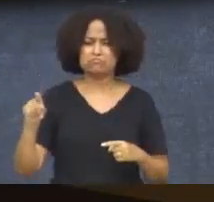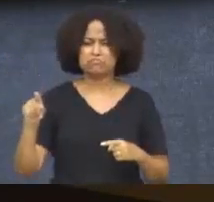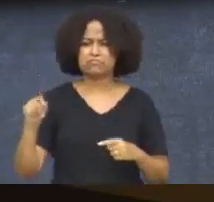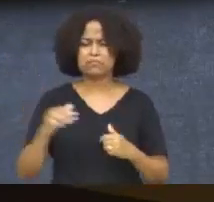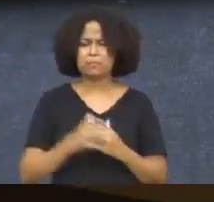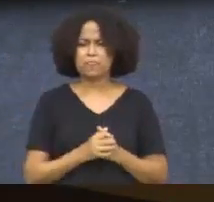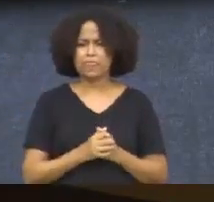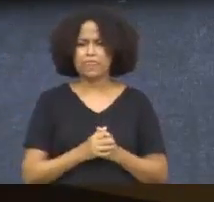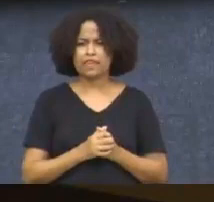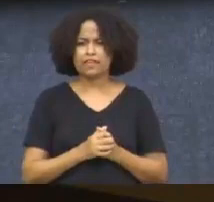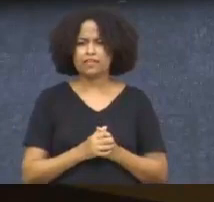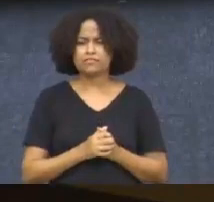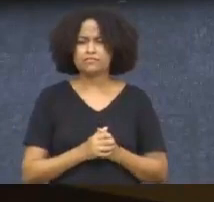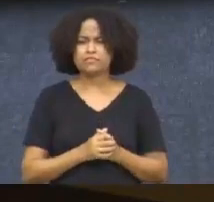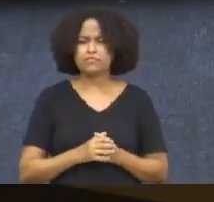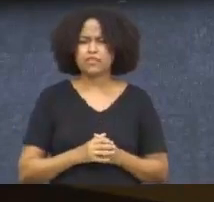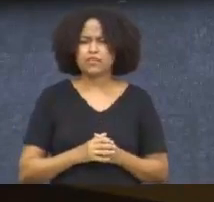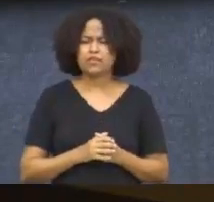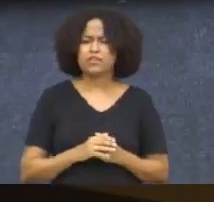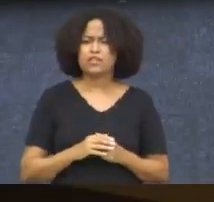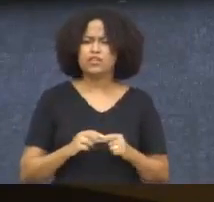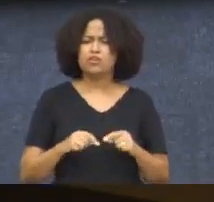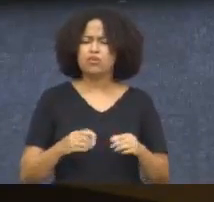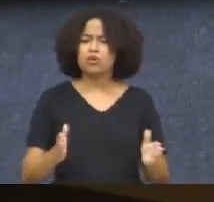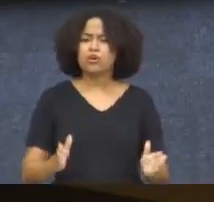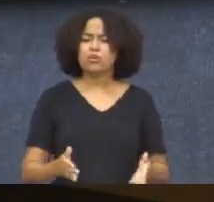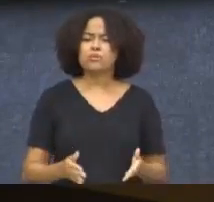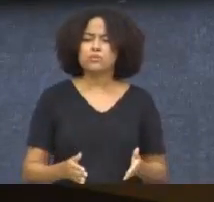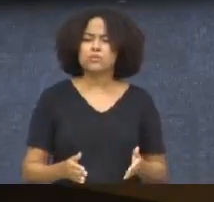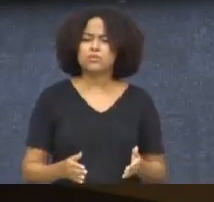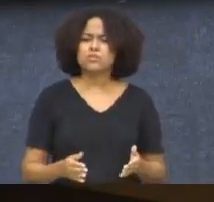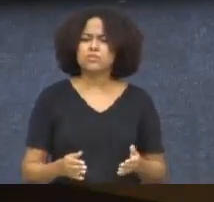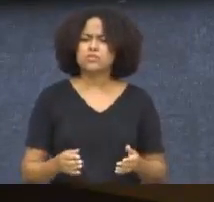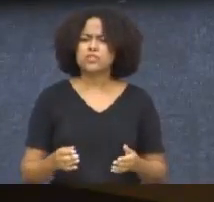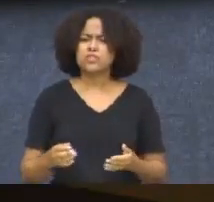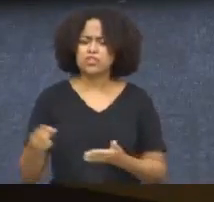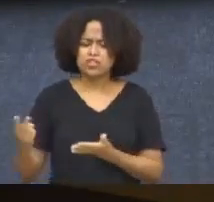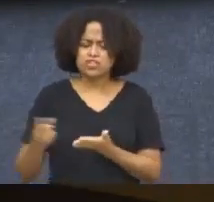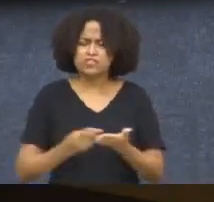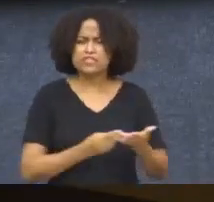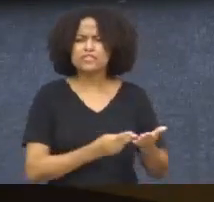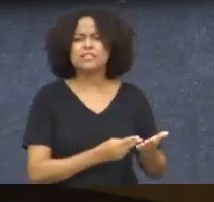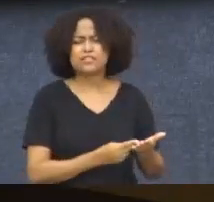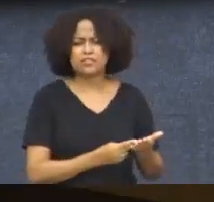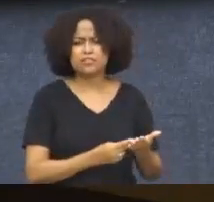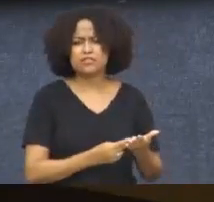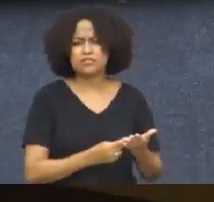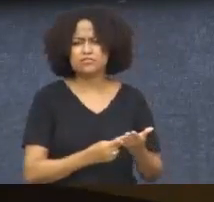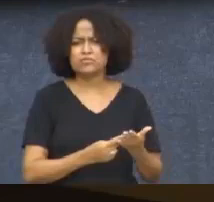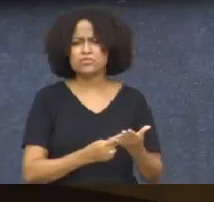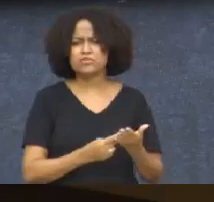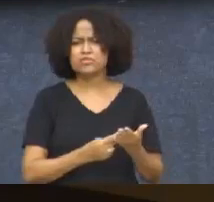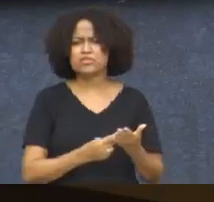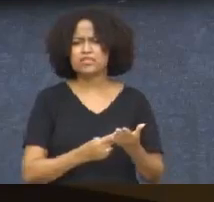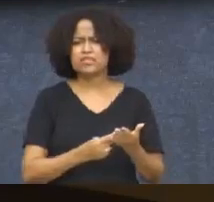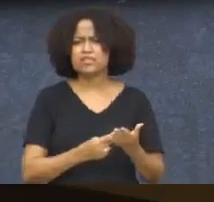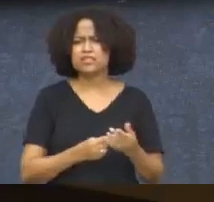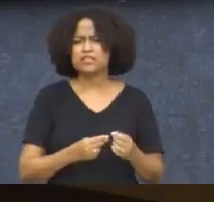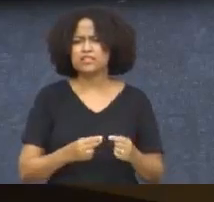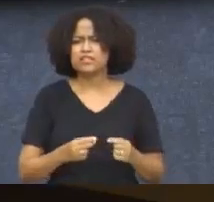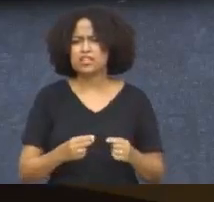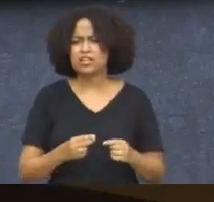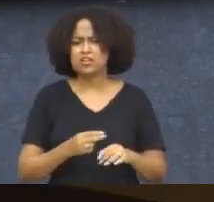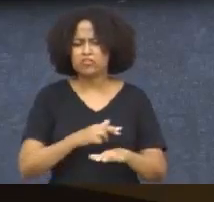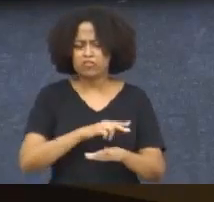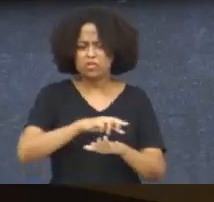ali do Carlos Prates. Mas hoje nós estivemos visitando a UPA da Pampulha, eu, o vereador Mani e os assessores de